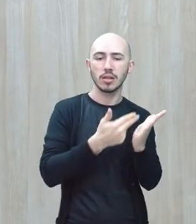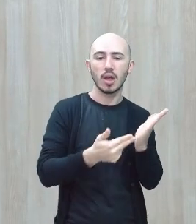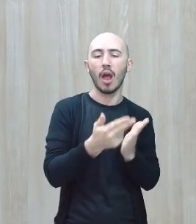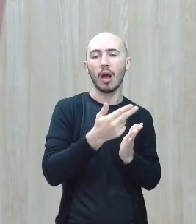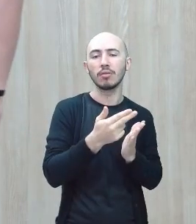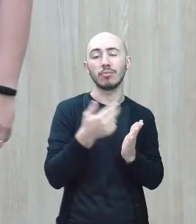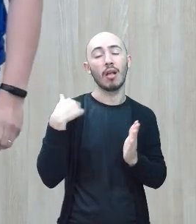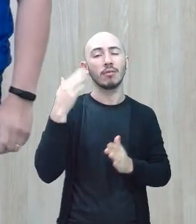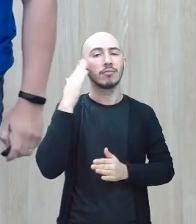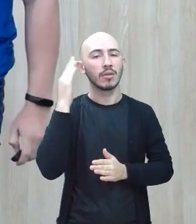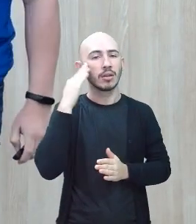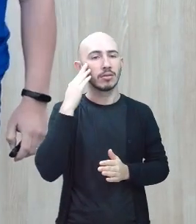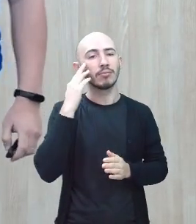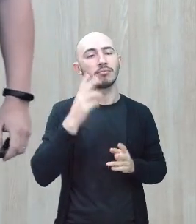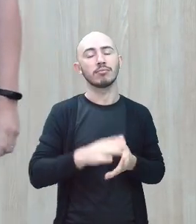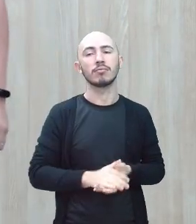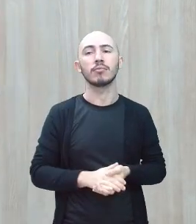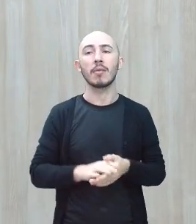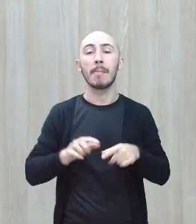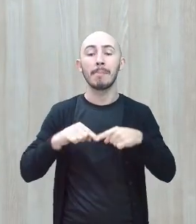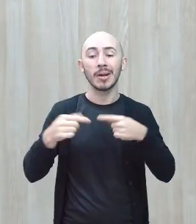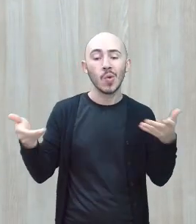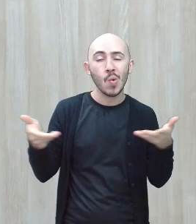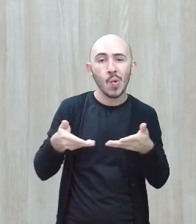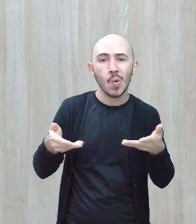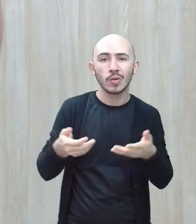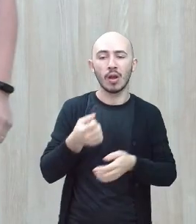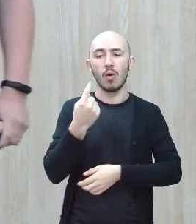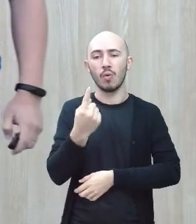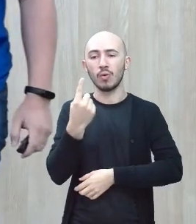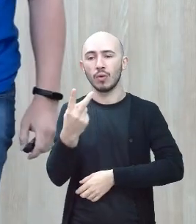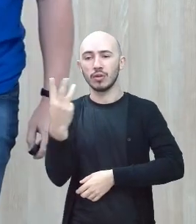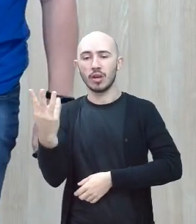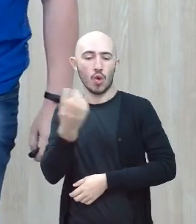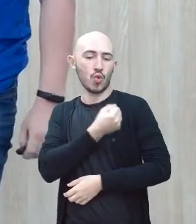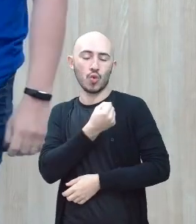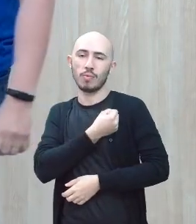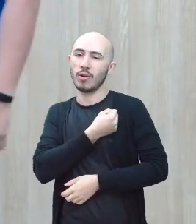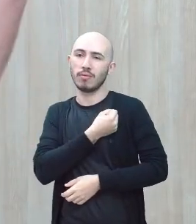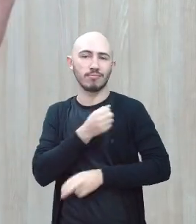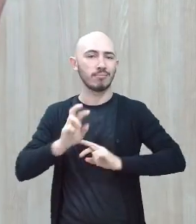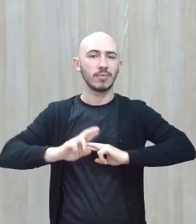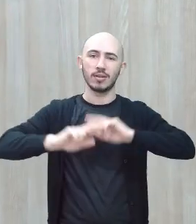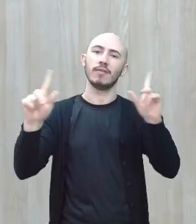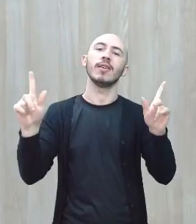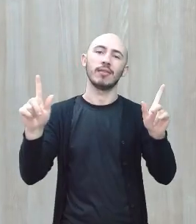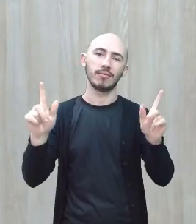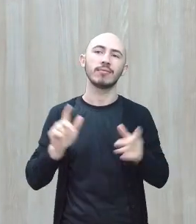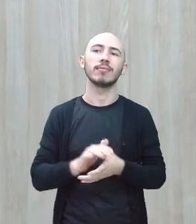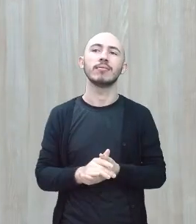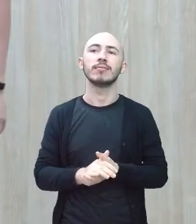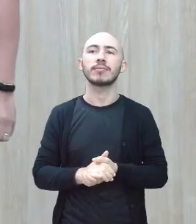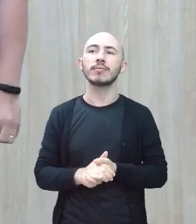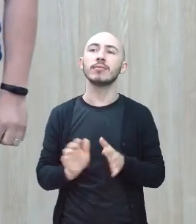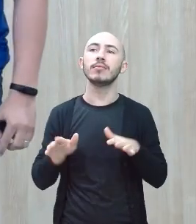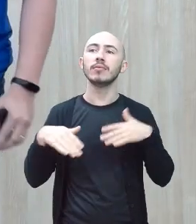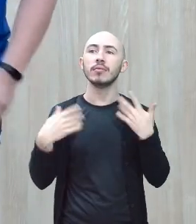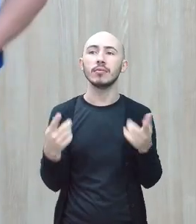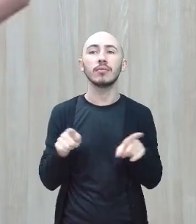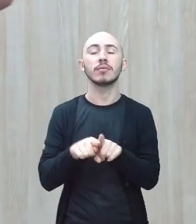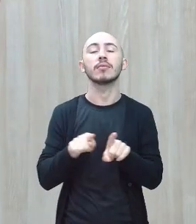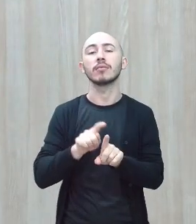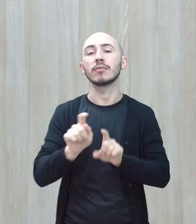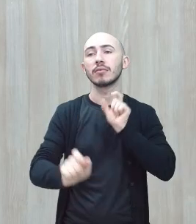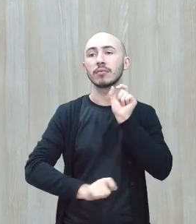bom? Mas ainda não tinha o que a gente tem hoje de que é 1, 2, 3 e por aí vai. E existia também a necessidade de